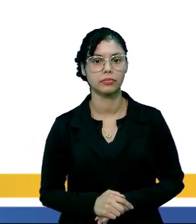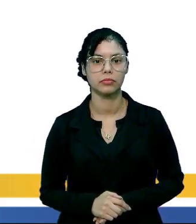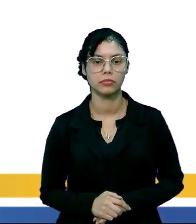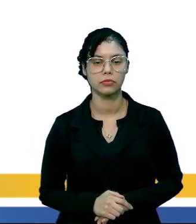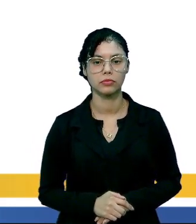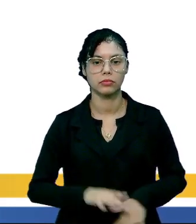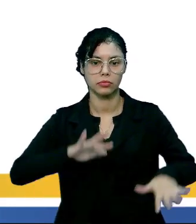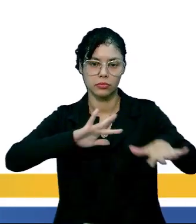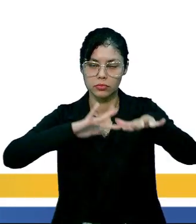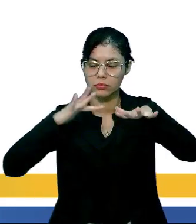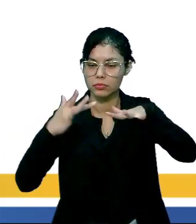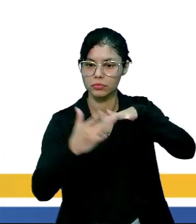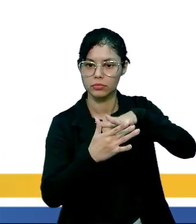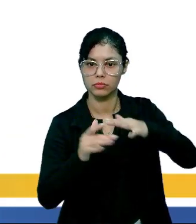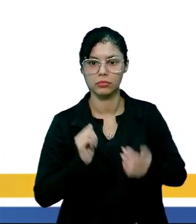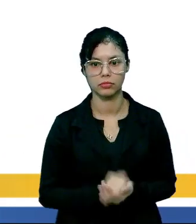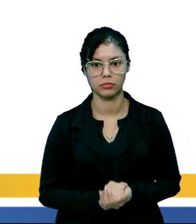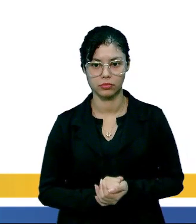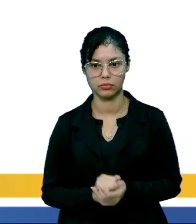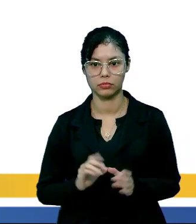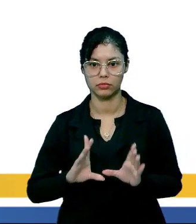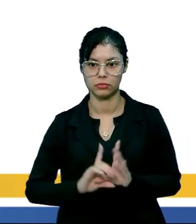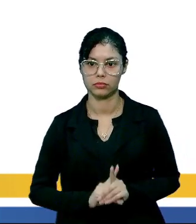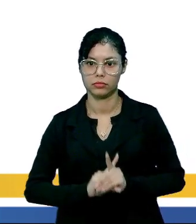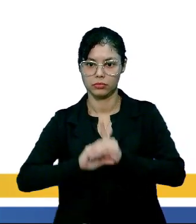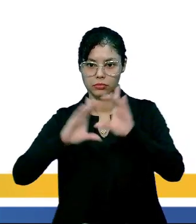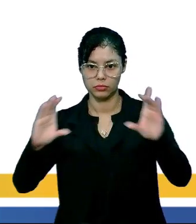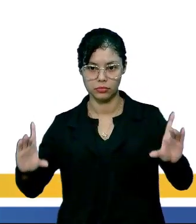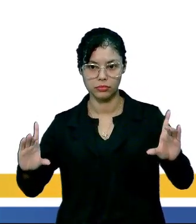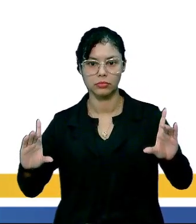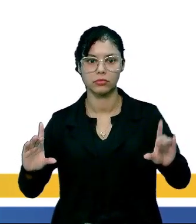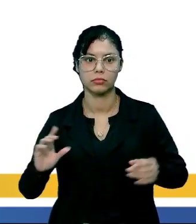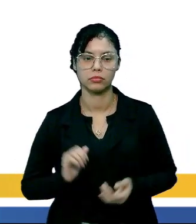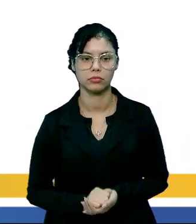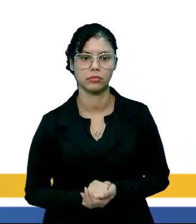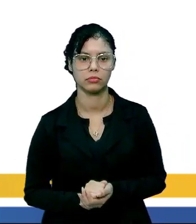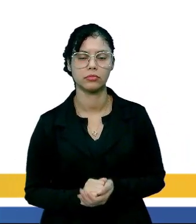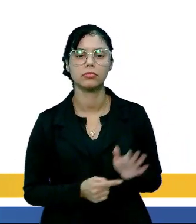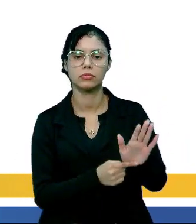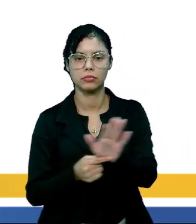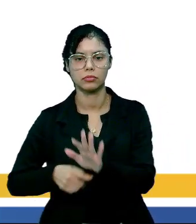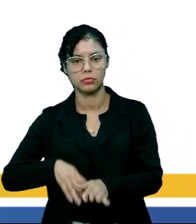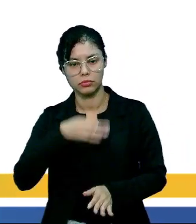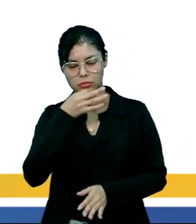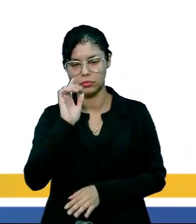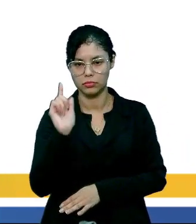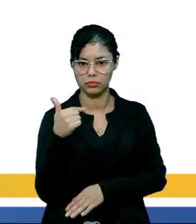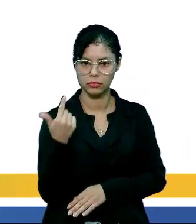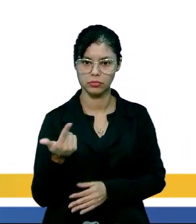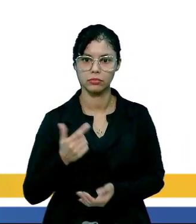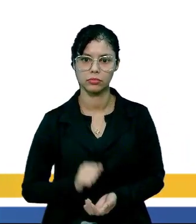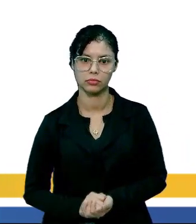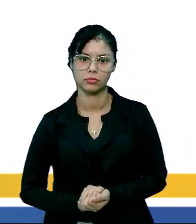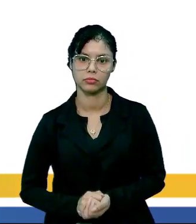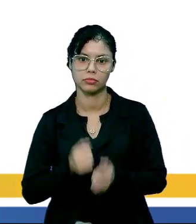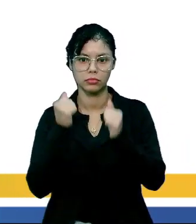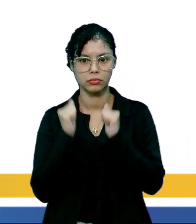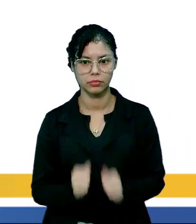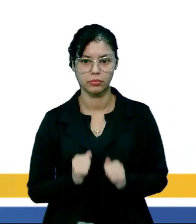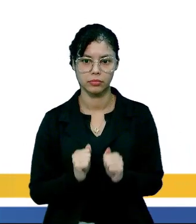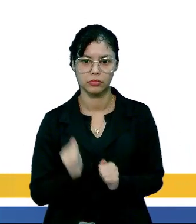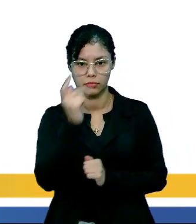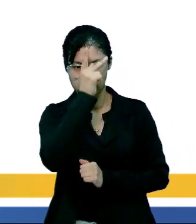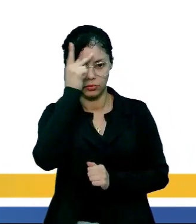Então, se, de um lado, as redes sociais democratizaram a exposição de opiniões, de